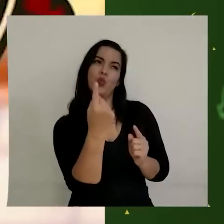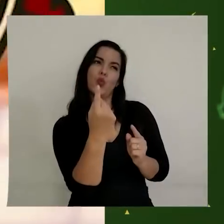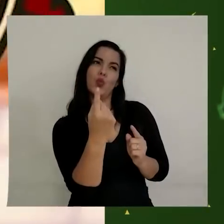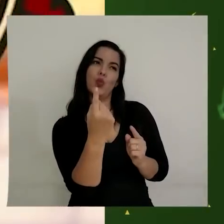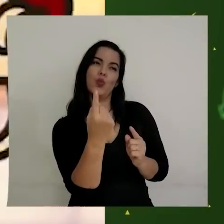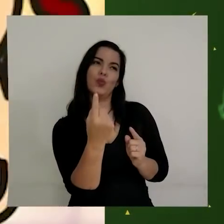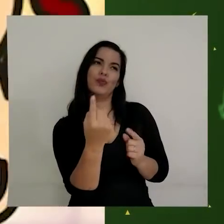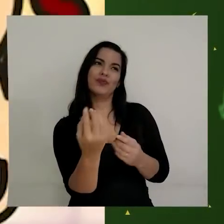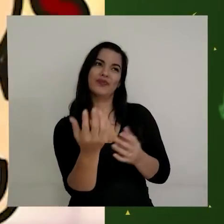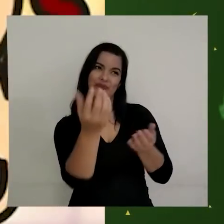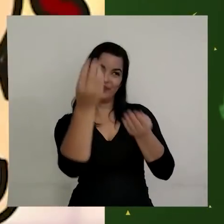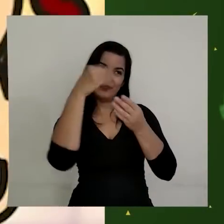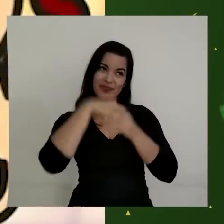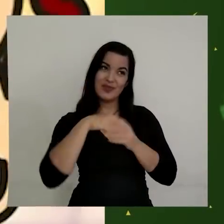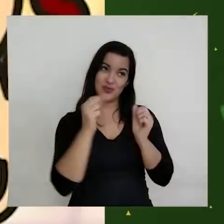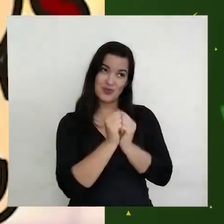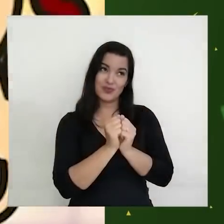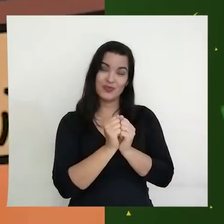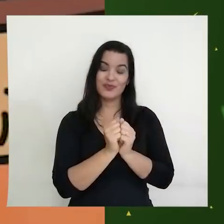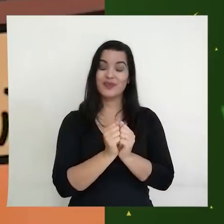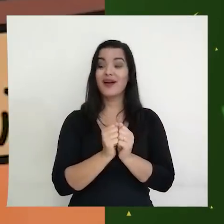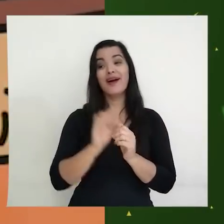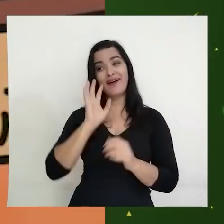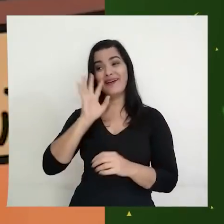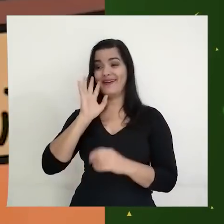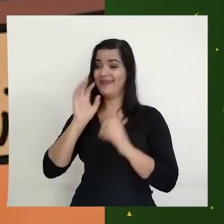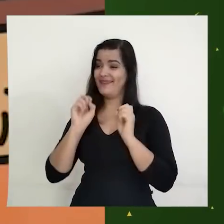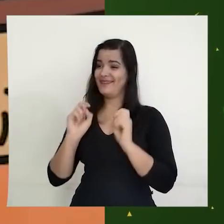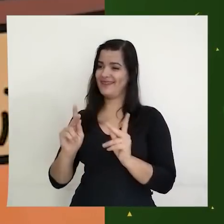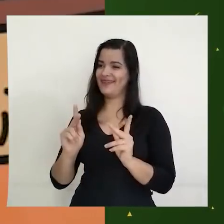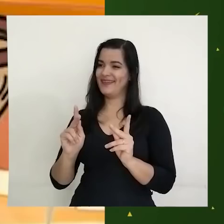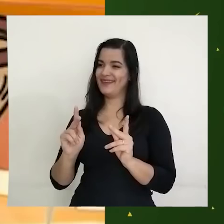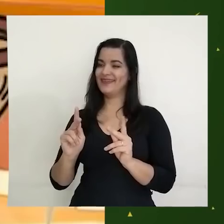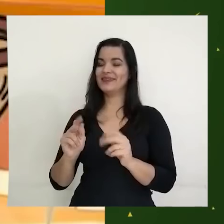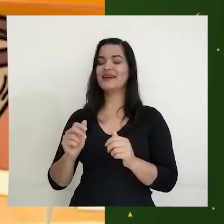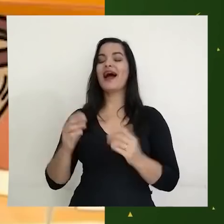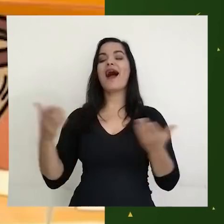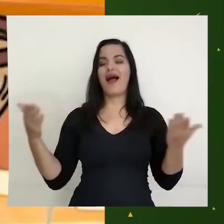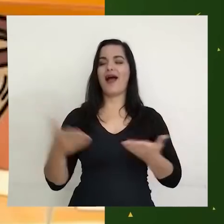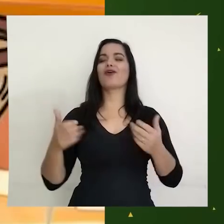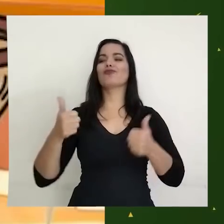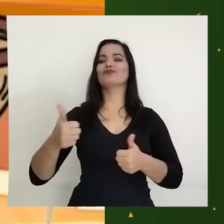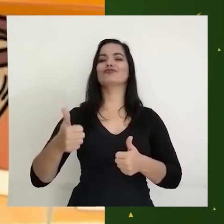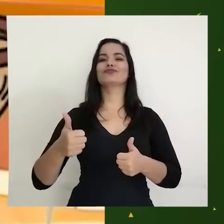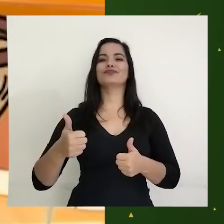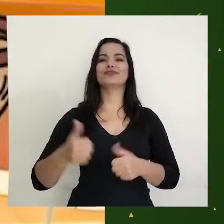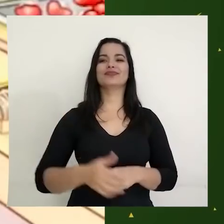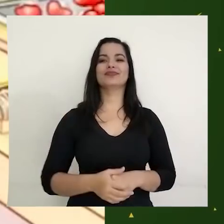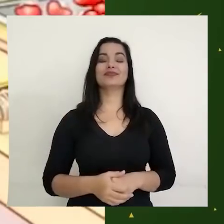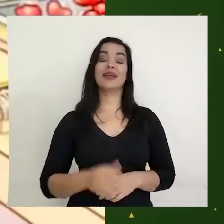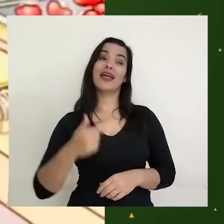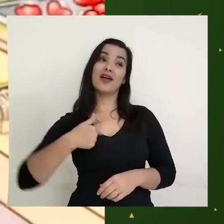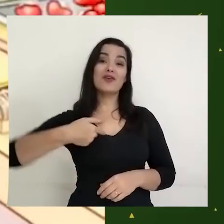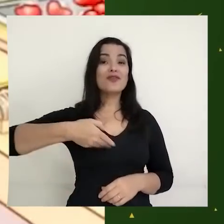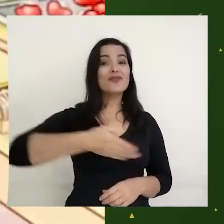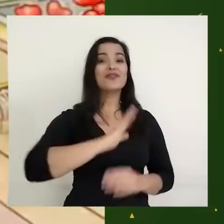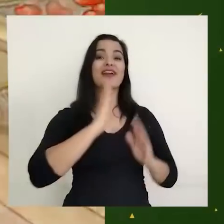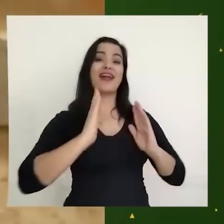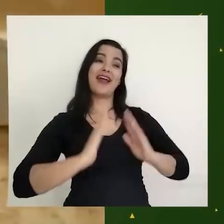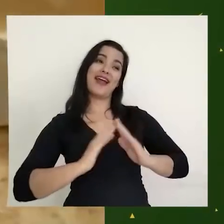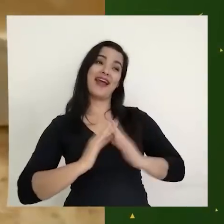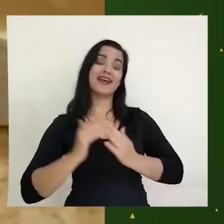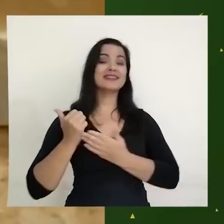também vou levar aquele pãozinho. Lá! É pra já! E lá vou